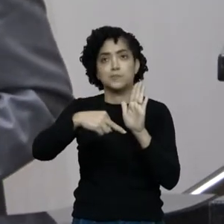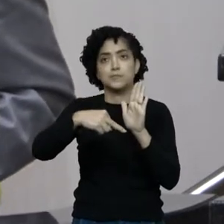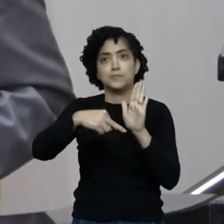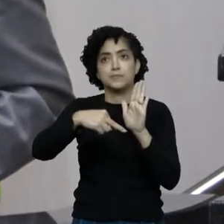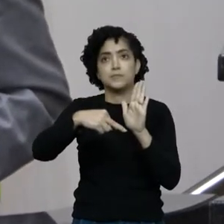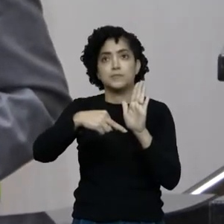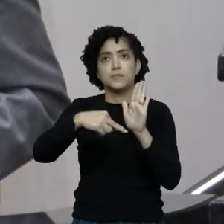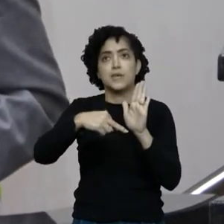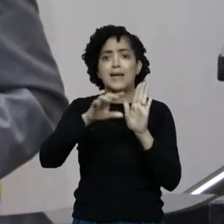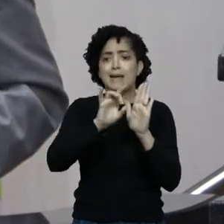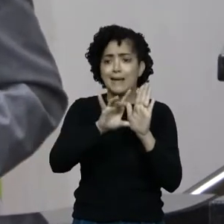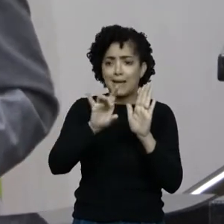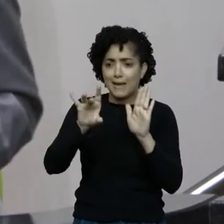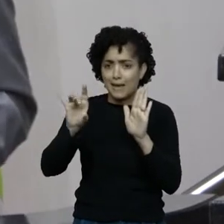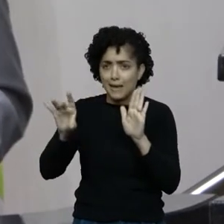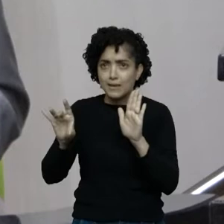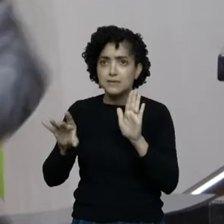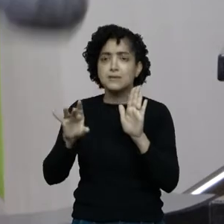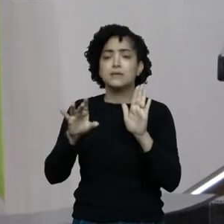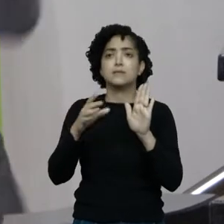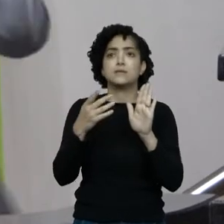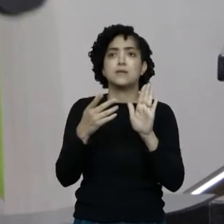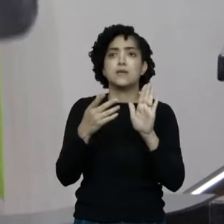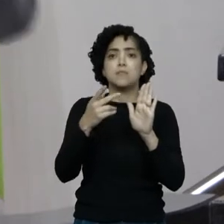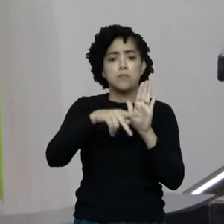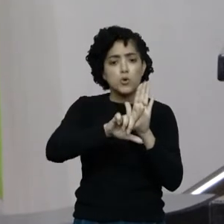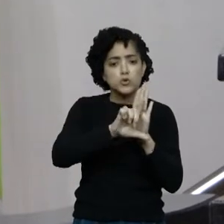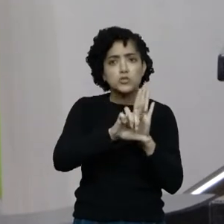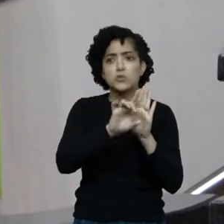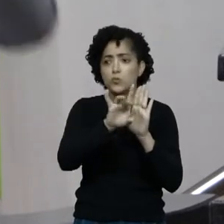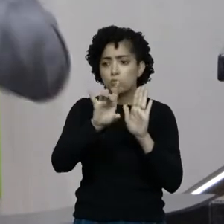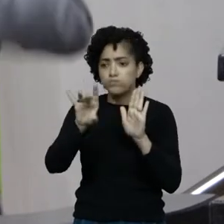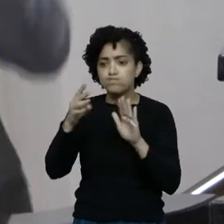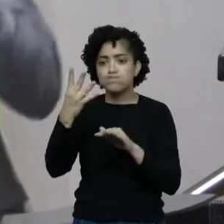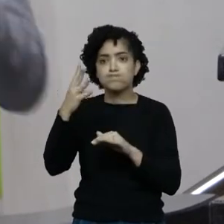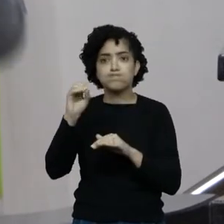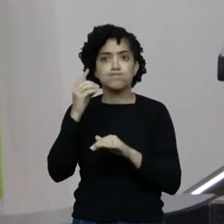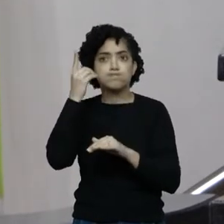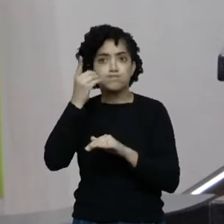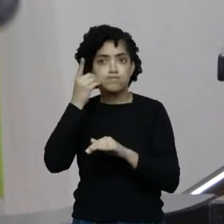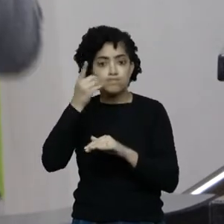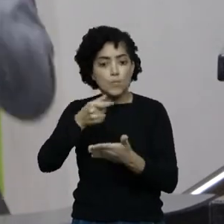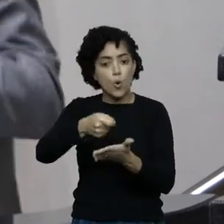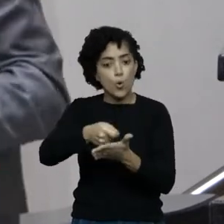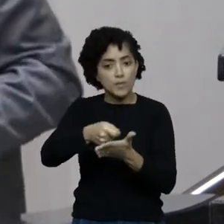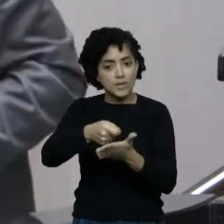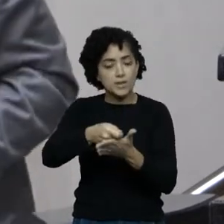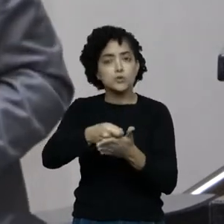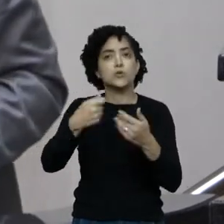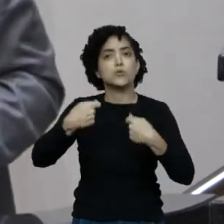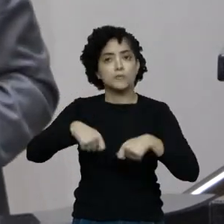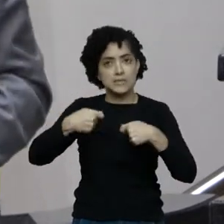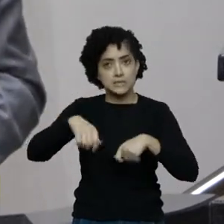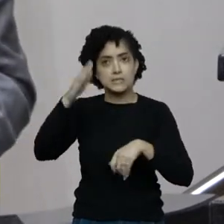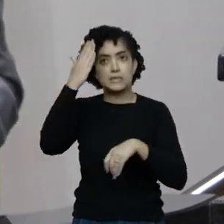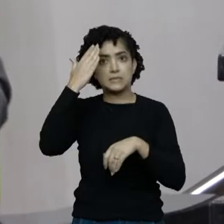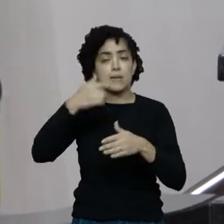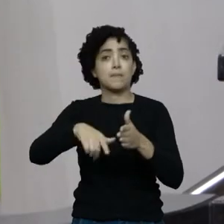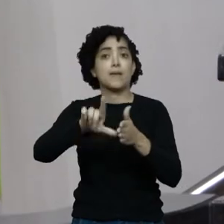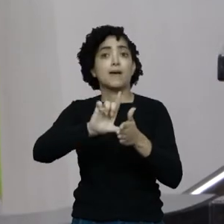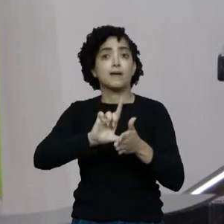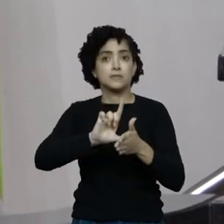e cada projeto de lei te ligo no expediente cada um dos 40 deputados Obrigatoriamente tem que tomar conhecimento